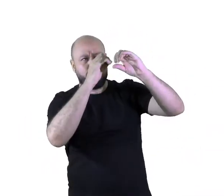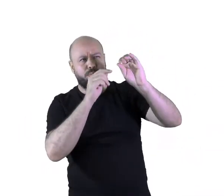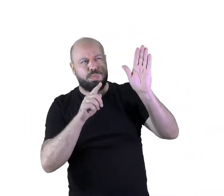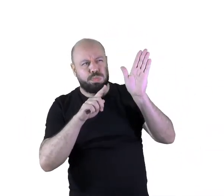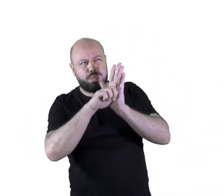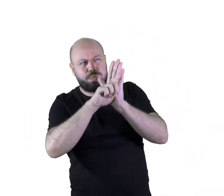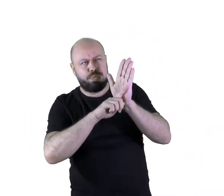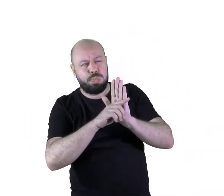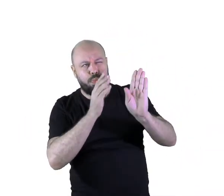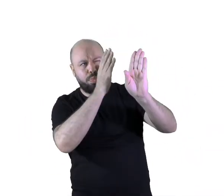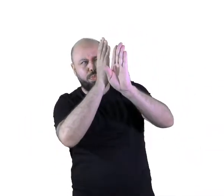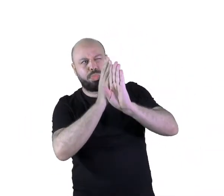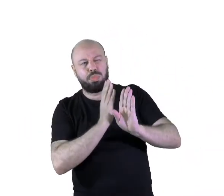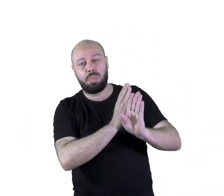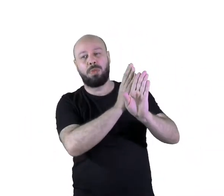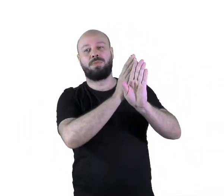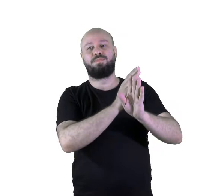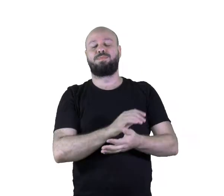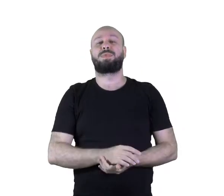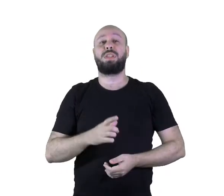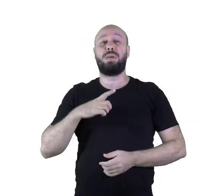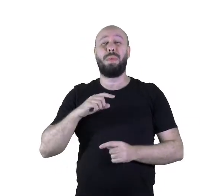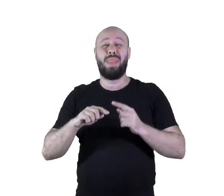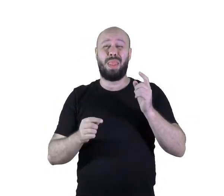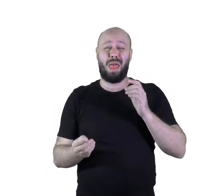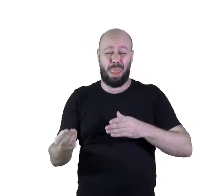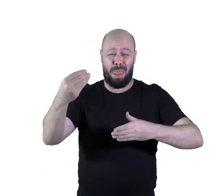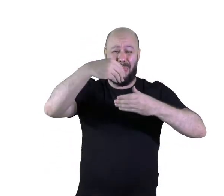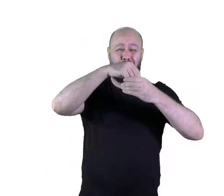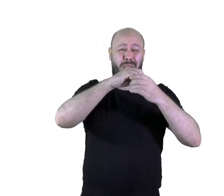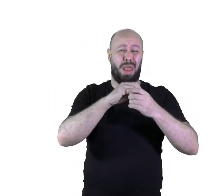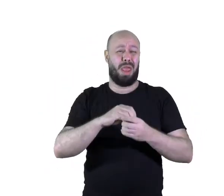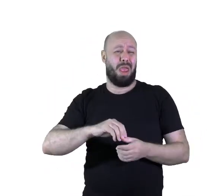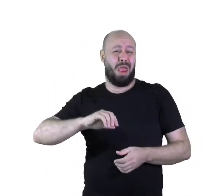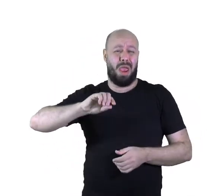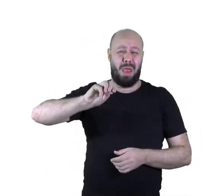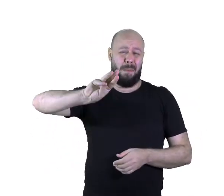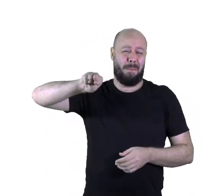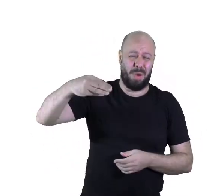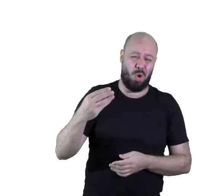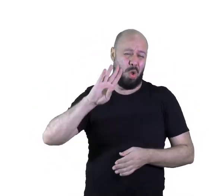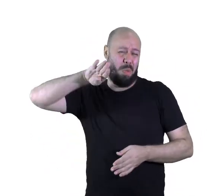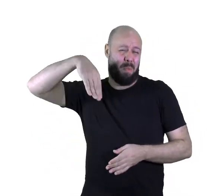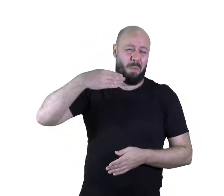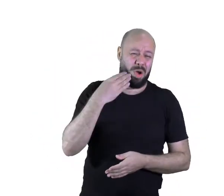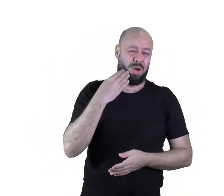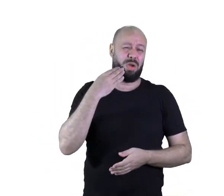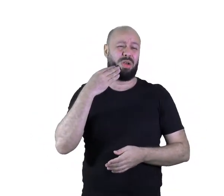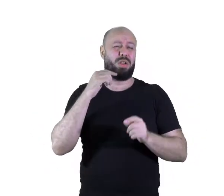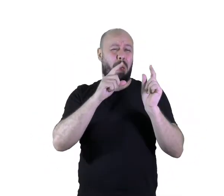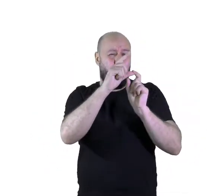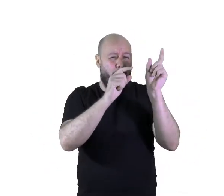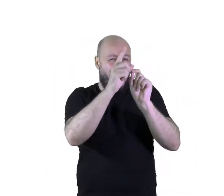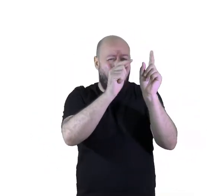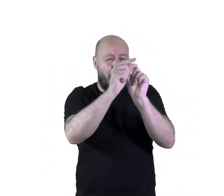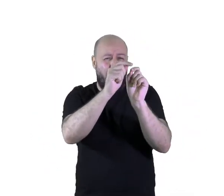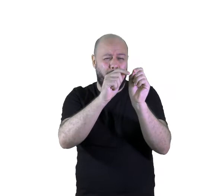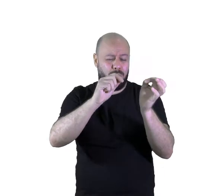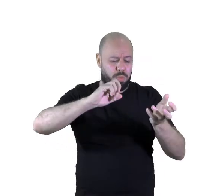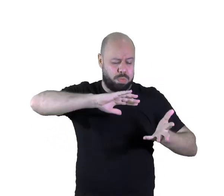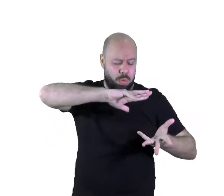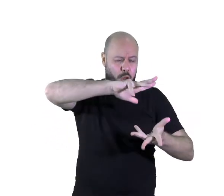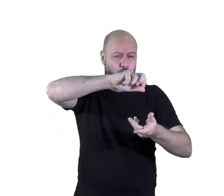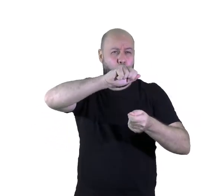cada galáxia dessa tem outros milhões, bilhões de estrelas outros milhões e bilhões de planetas. Então, o